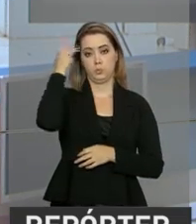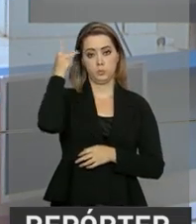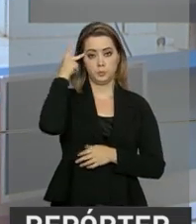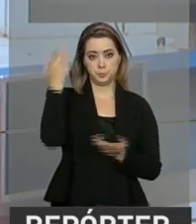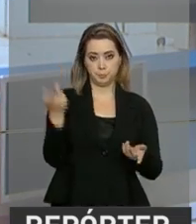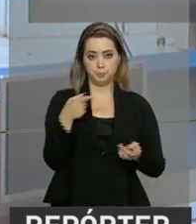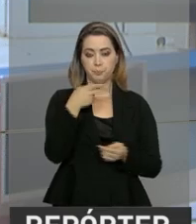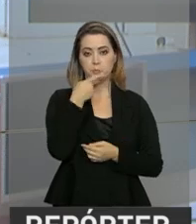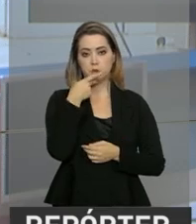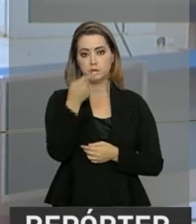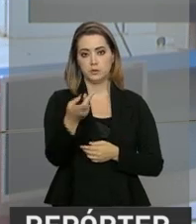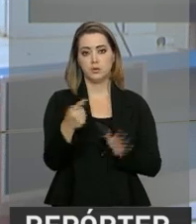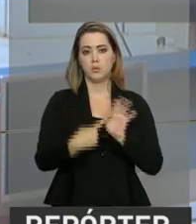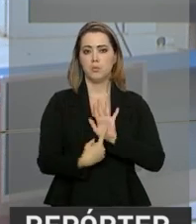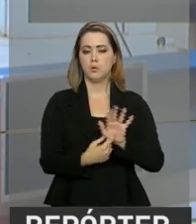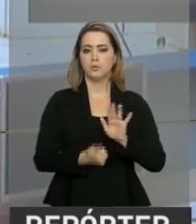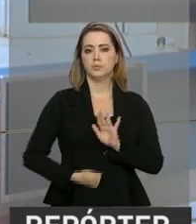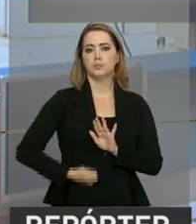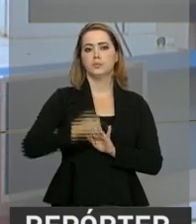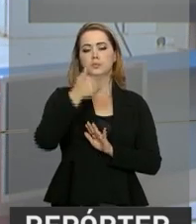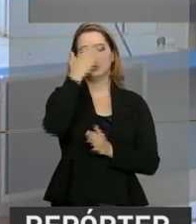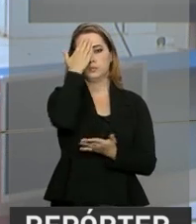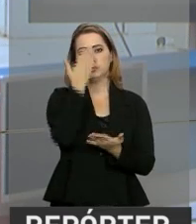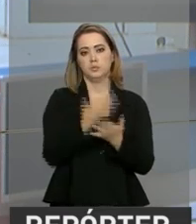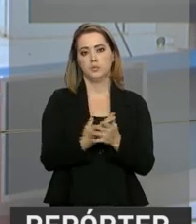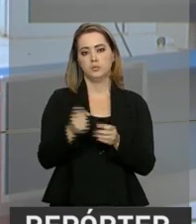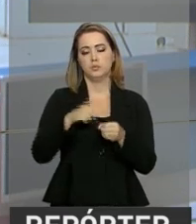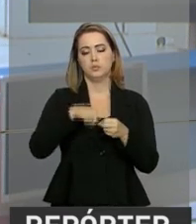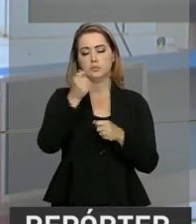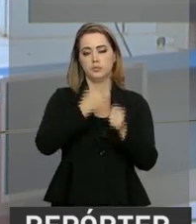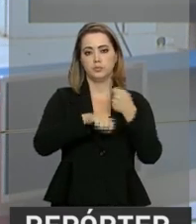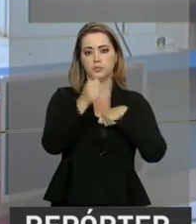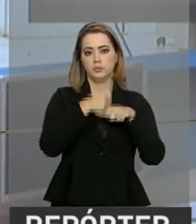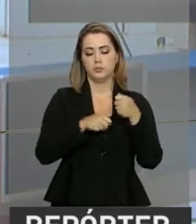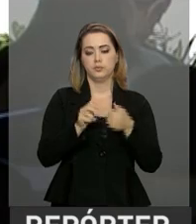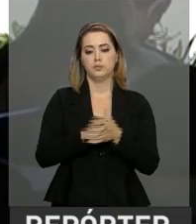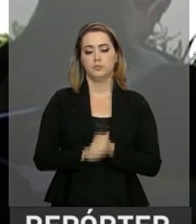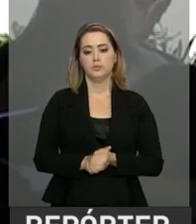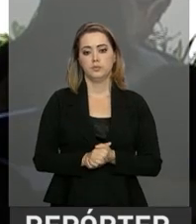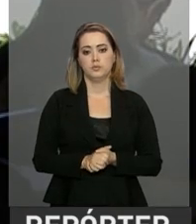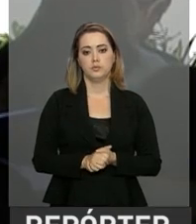Segundo ele, o cenário mostra aumento na confiança para a retomada da economia.